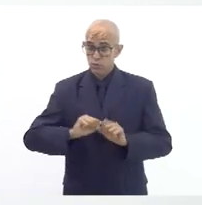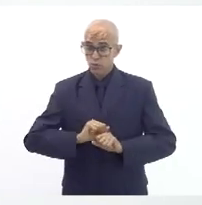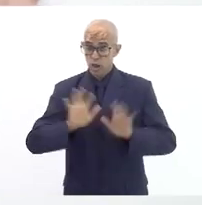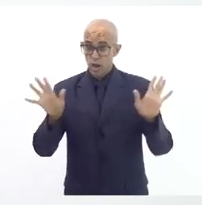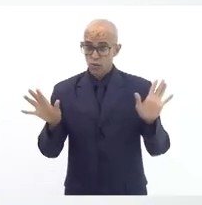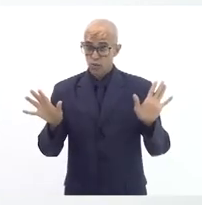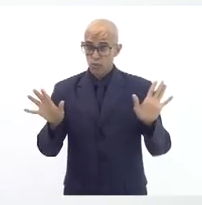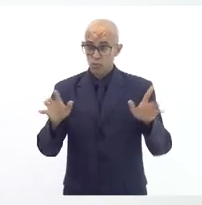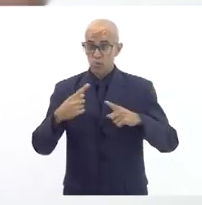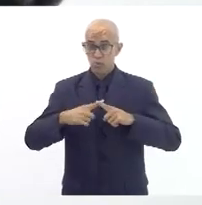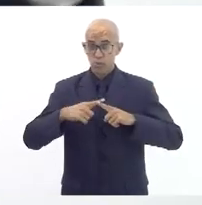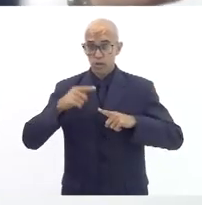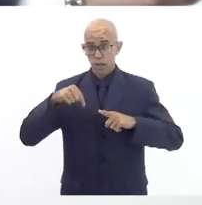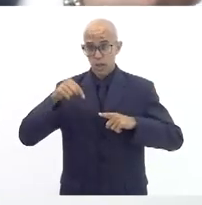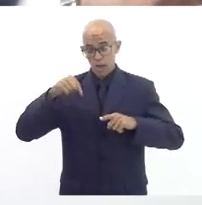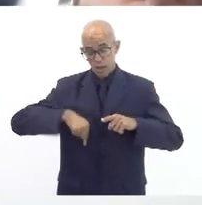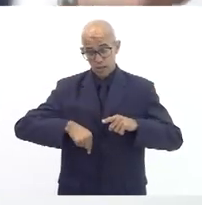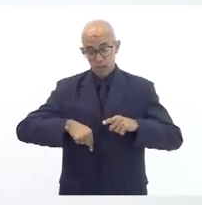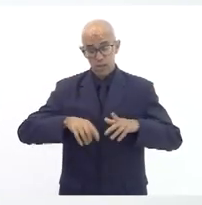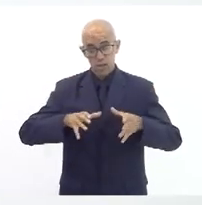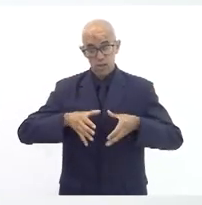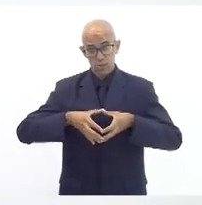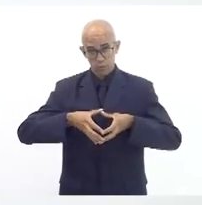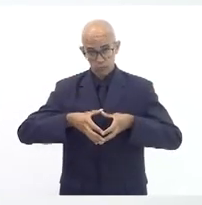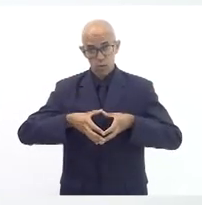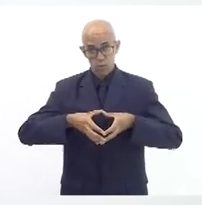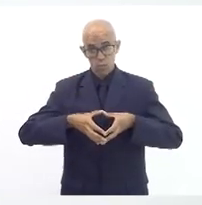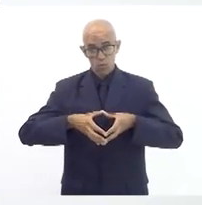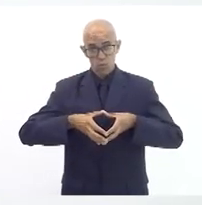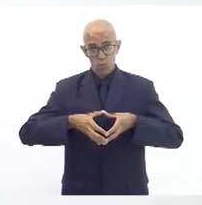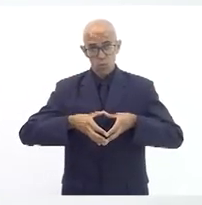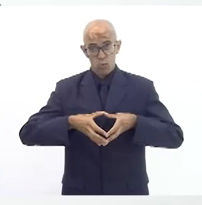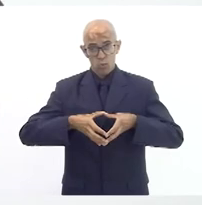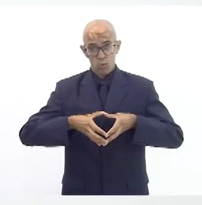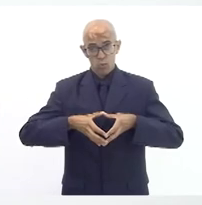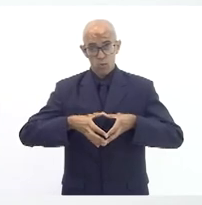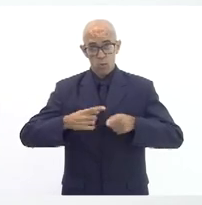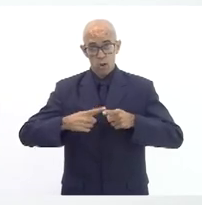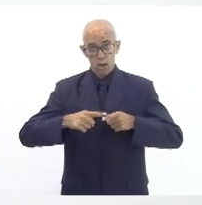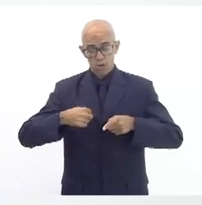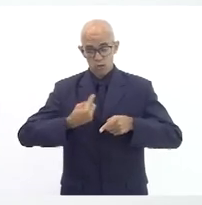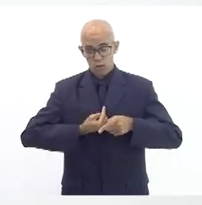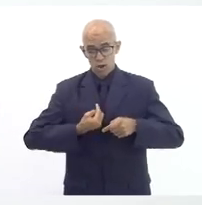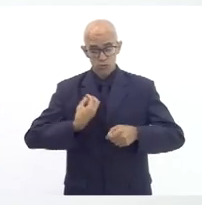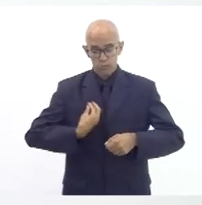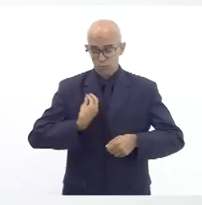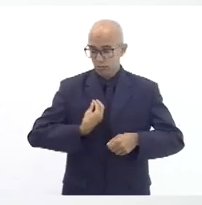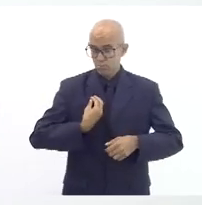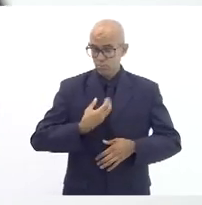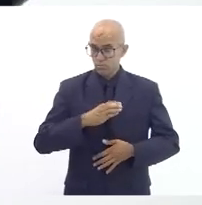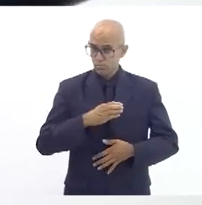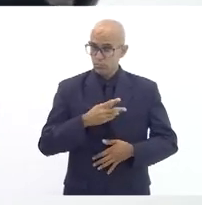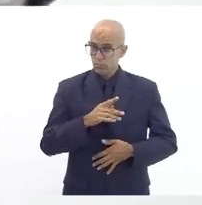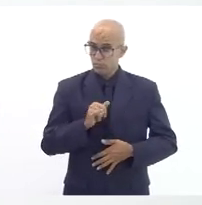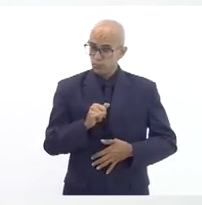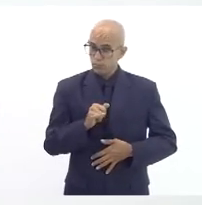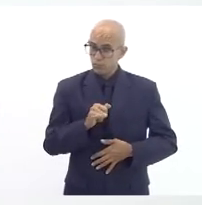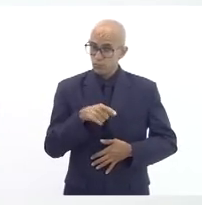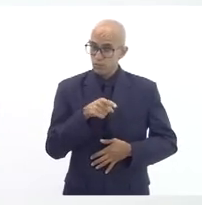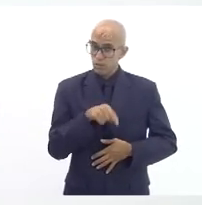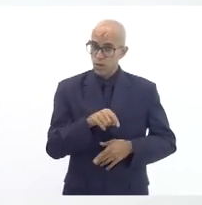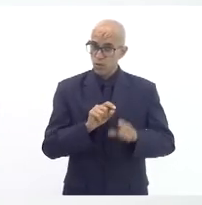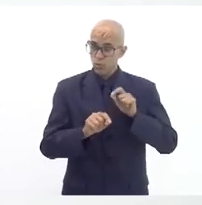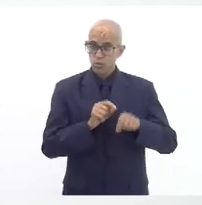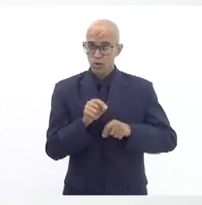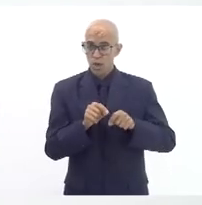porque cabe a esse comitê, inclusive, essa decisão participará pela CPI, cabe ou a intervenção por